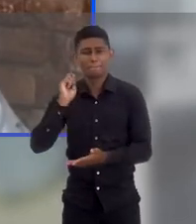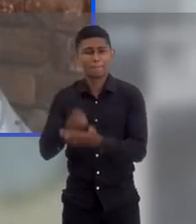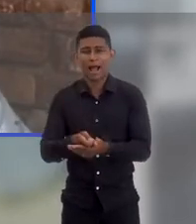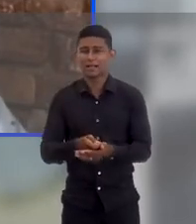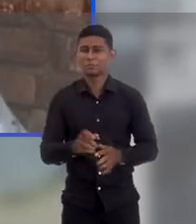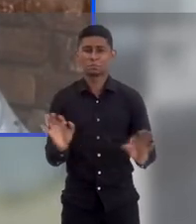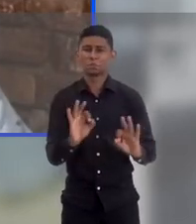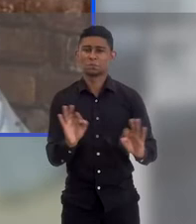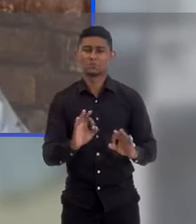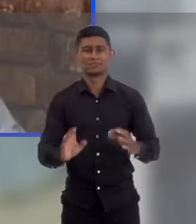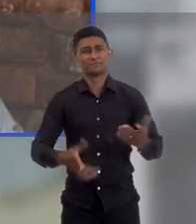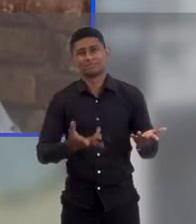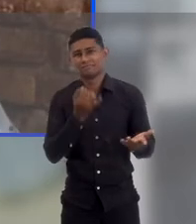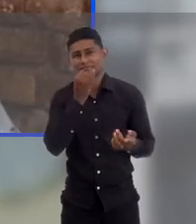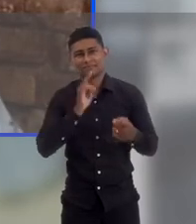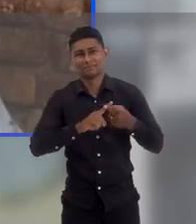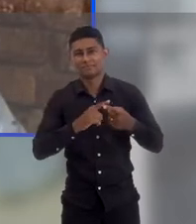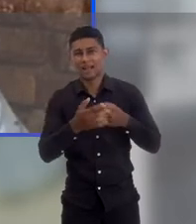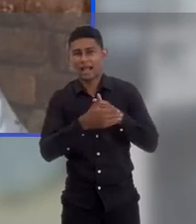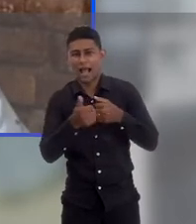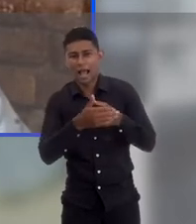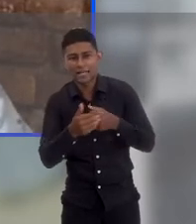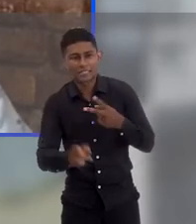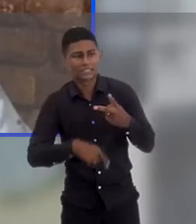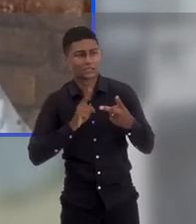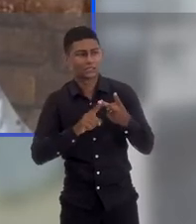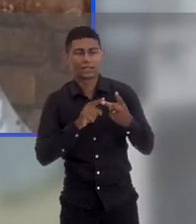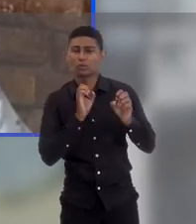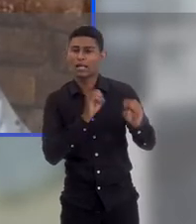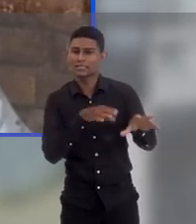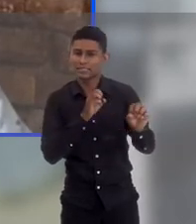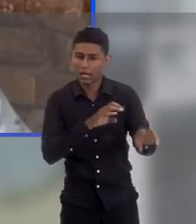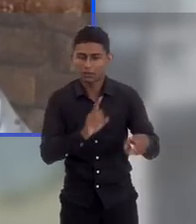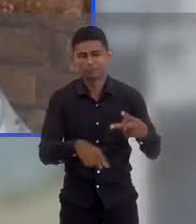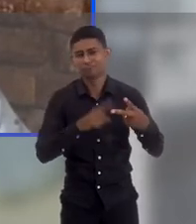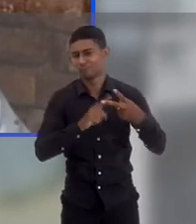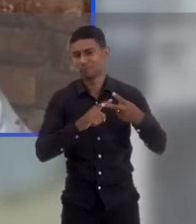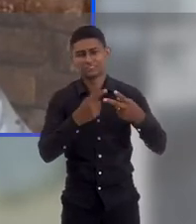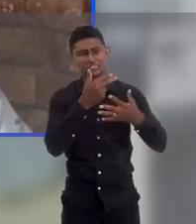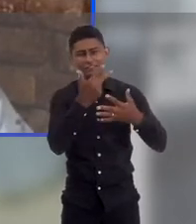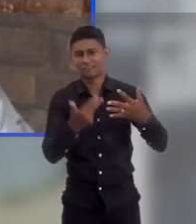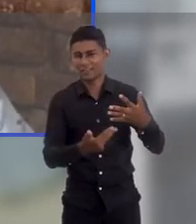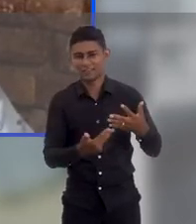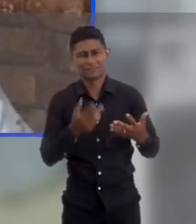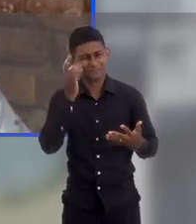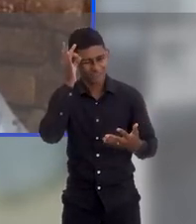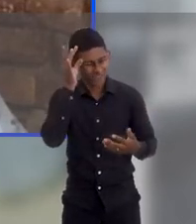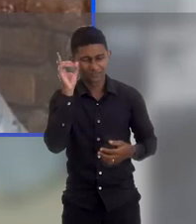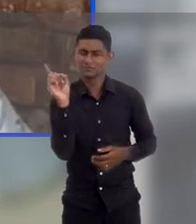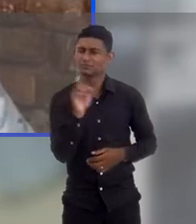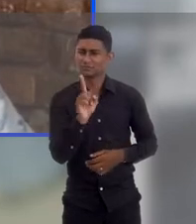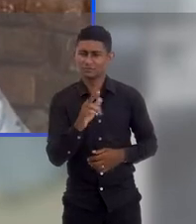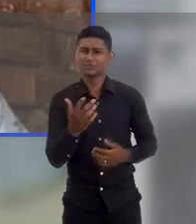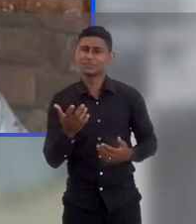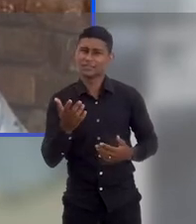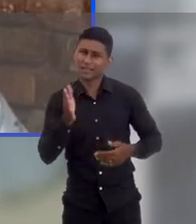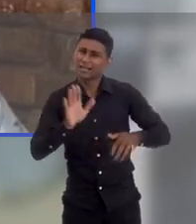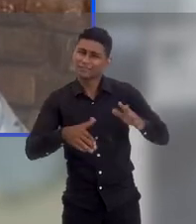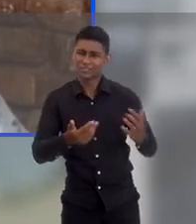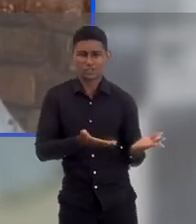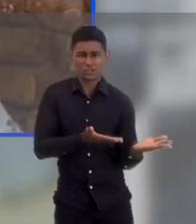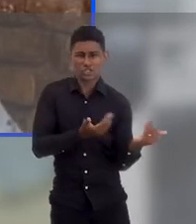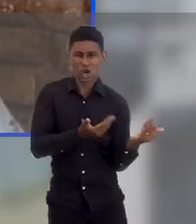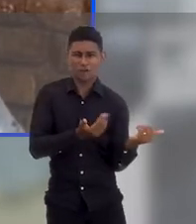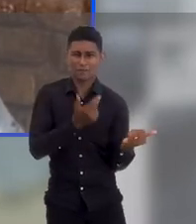pode passar adiante, é isso: educação, carinho, né? Essas coisas. E nem sempre é fácil, né? A gente é jovem na nossa vida, a